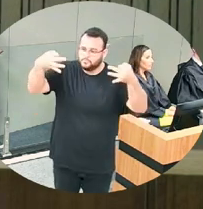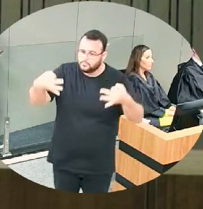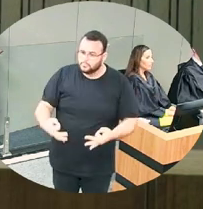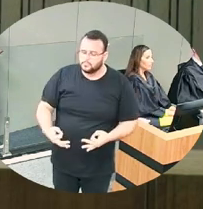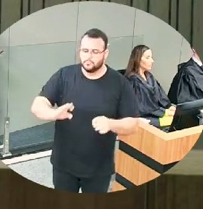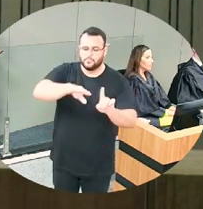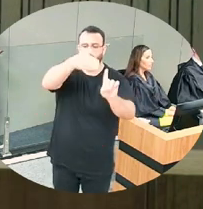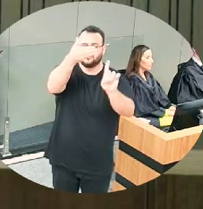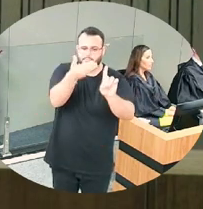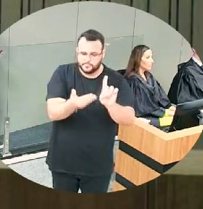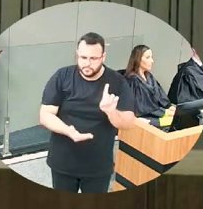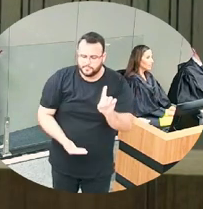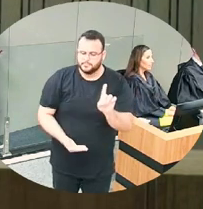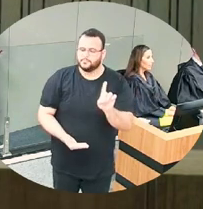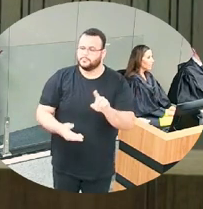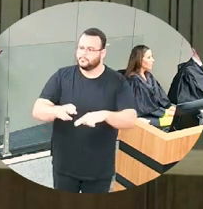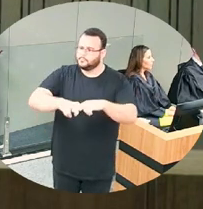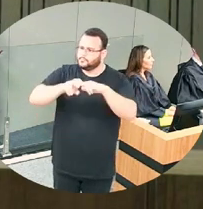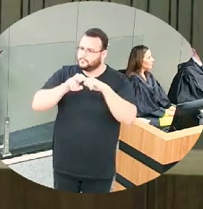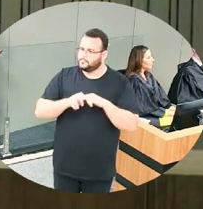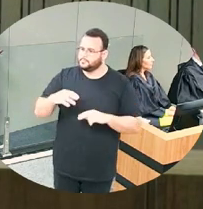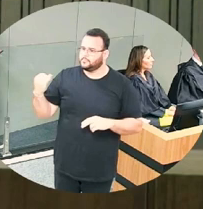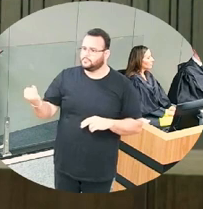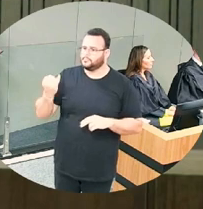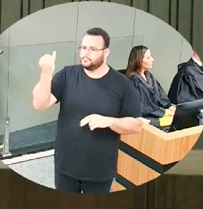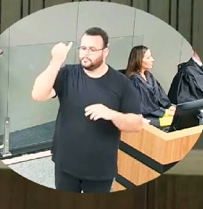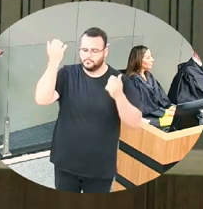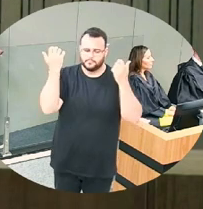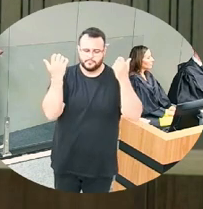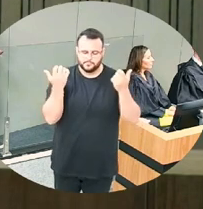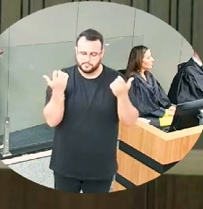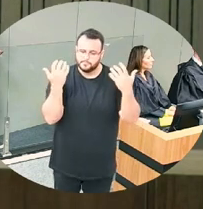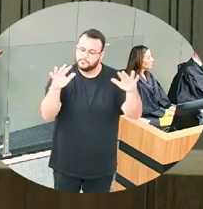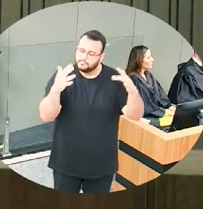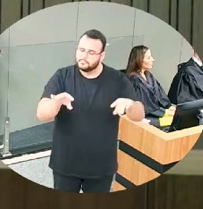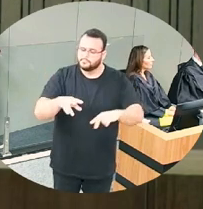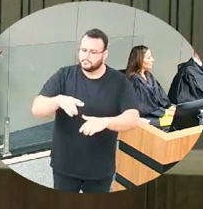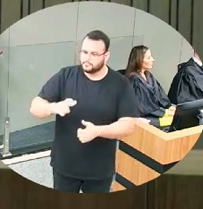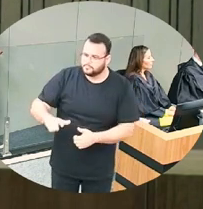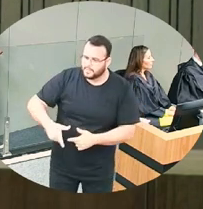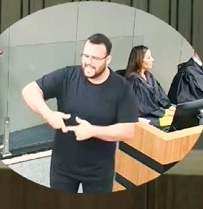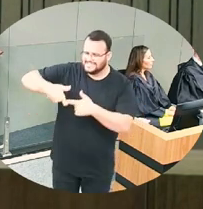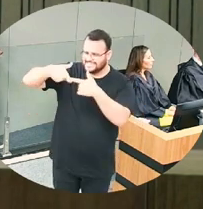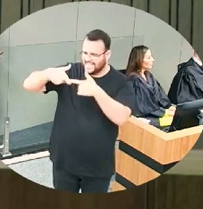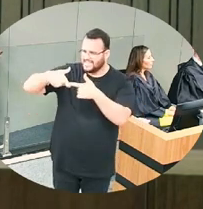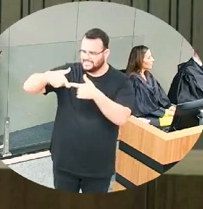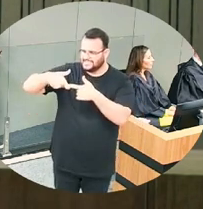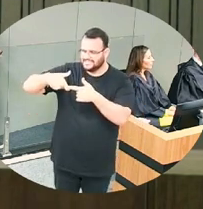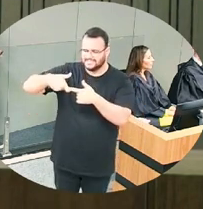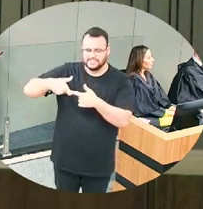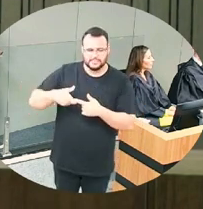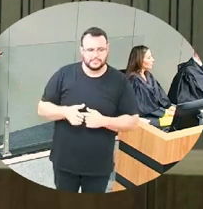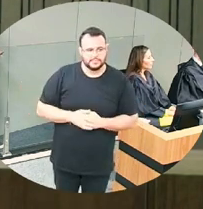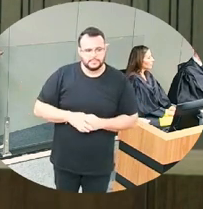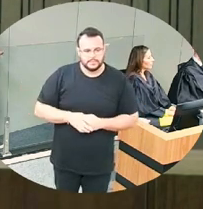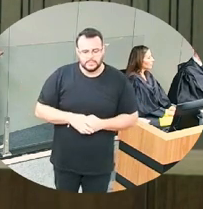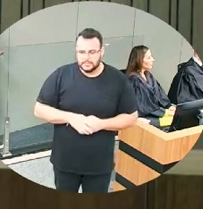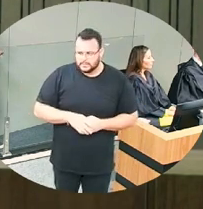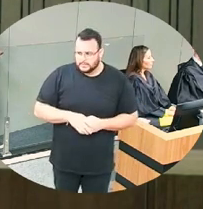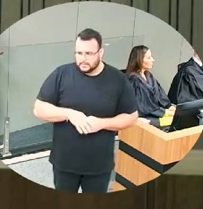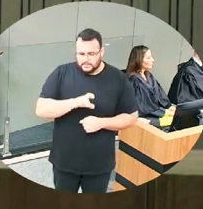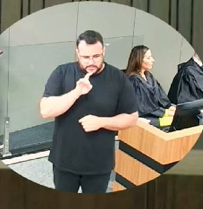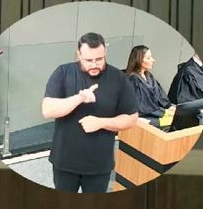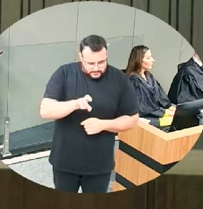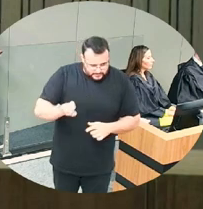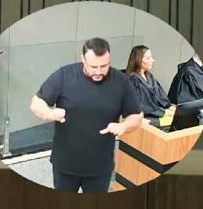homenagem pelos valorosos serviços prestados merecido Resgate que aqueles que deram